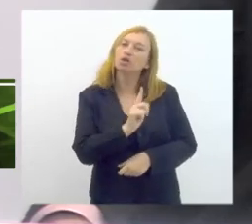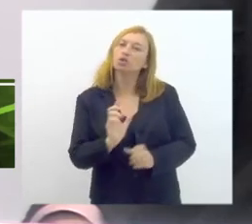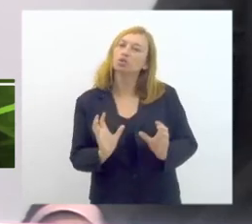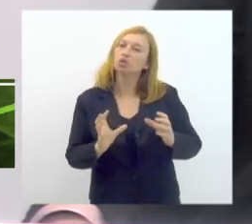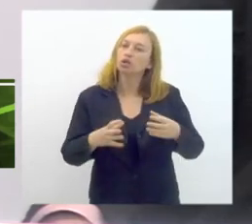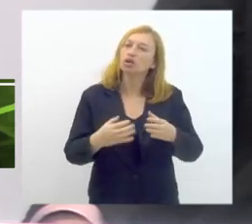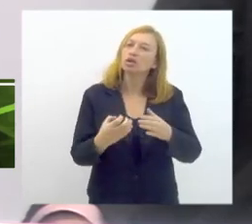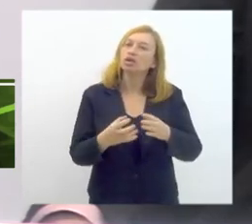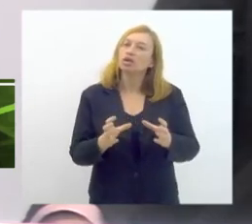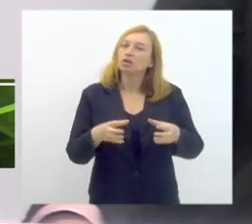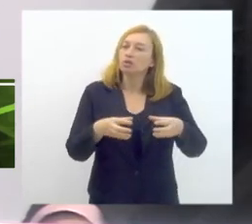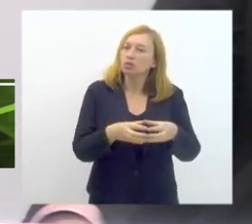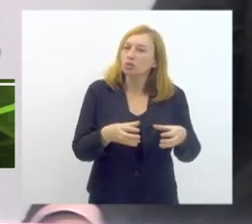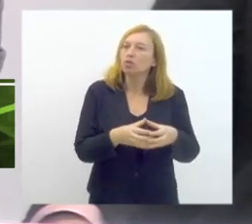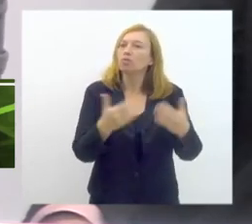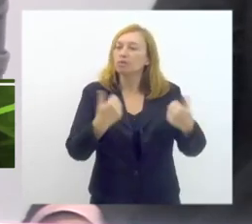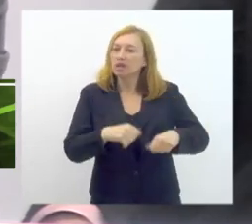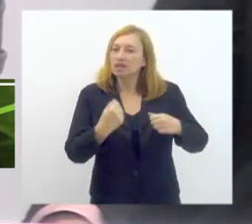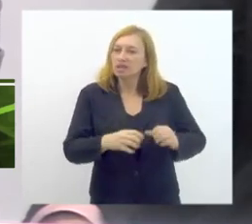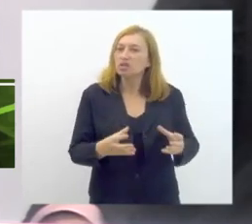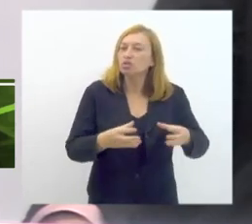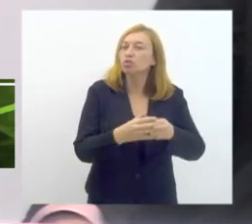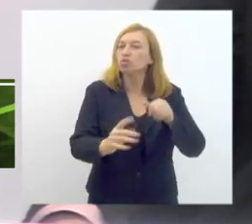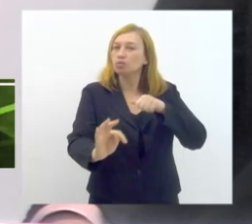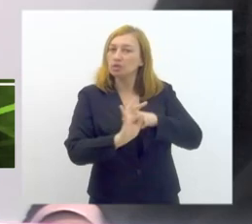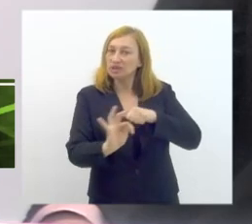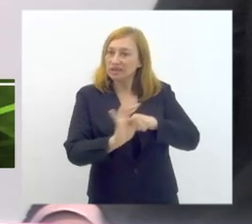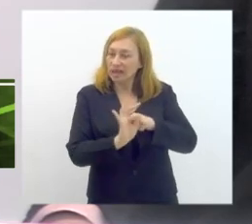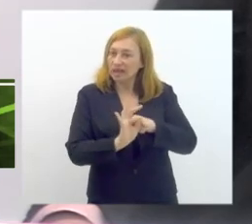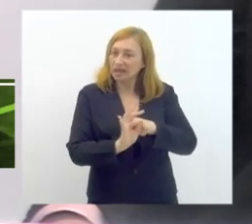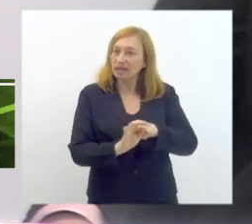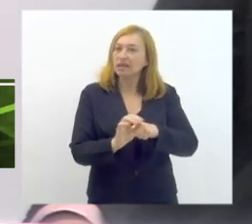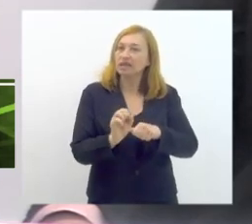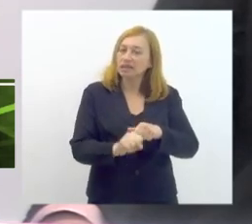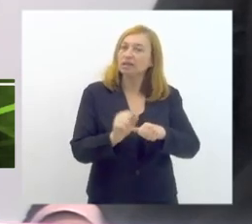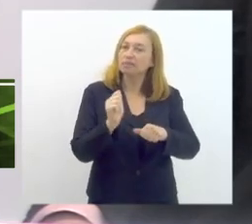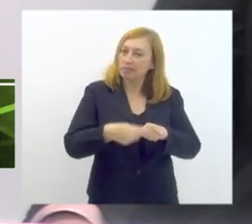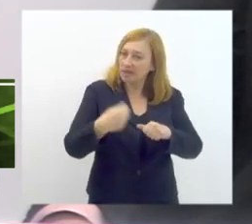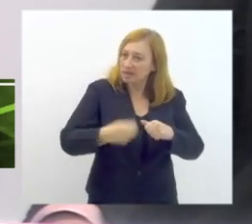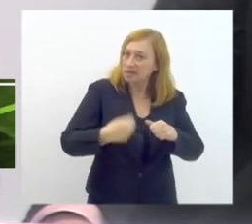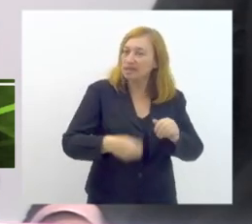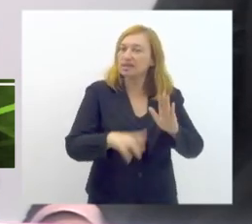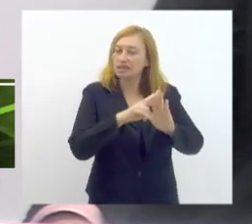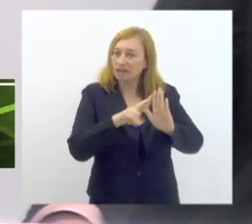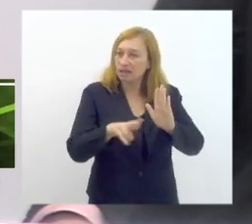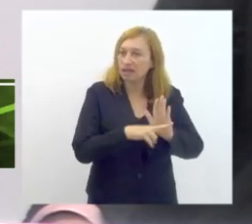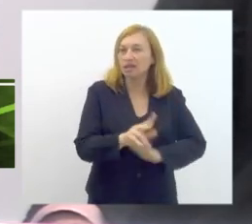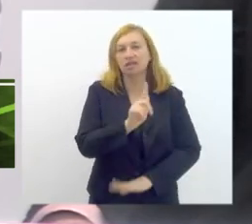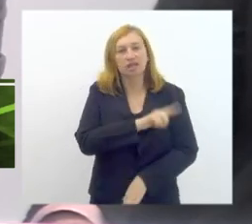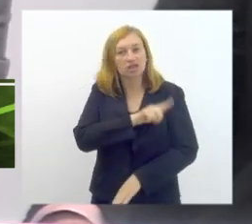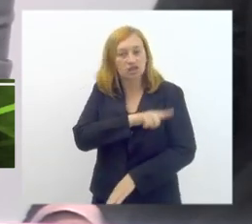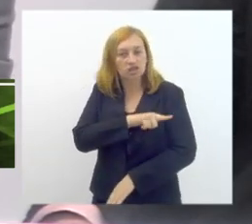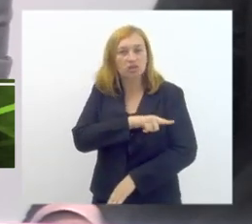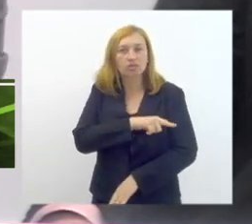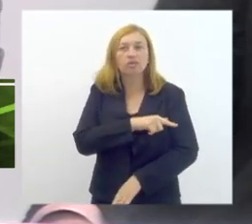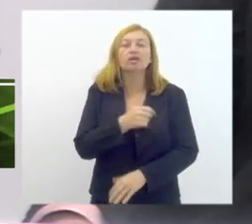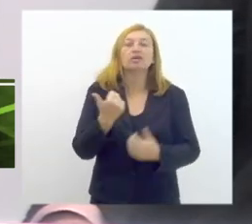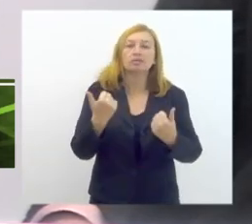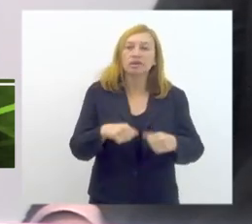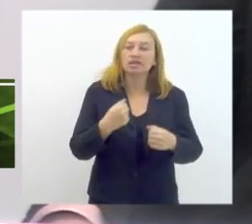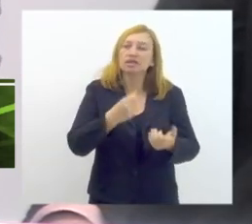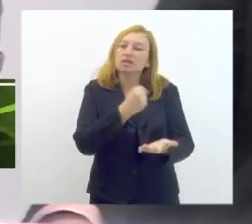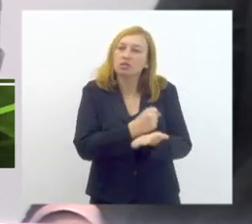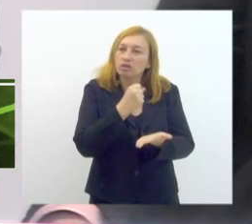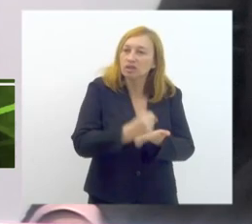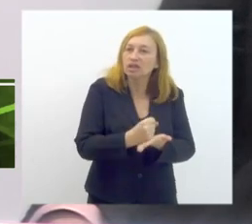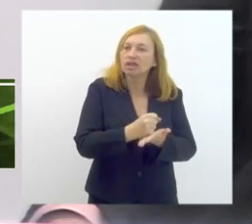consórcios precisam dessa equipe técnica e têm que seguir as regras da gestão. Tem que contratar, tem